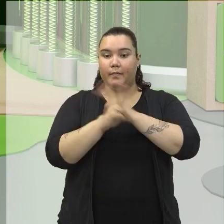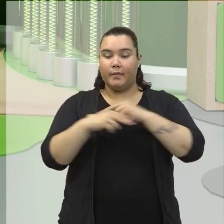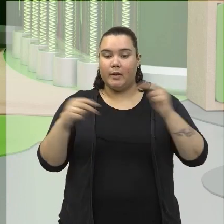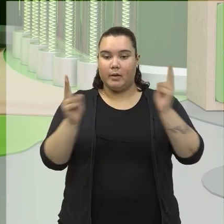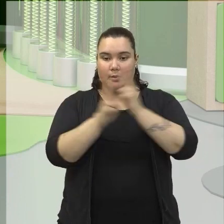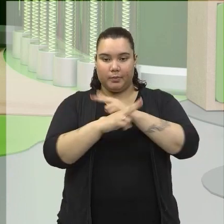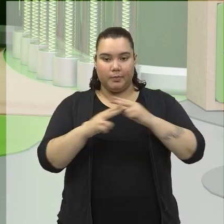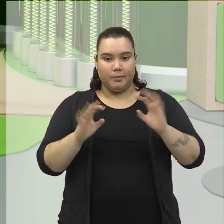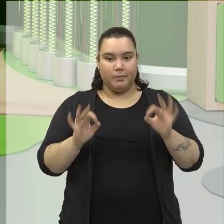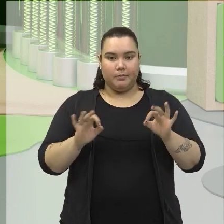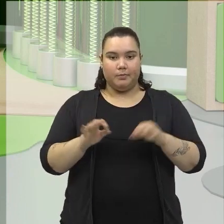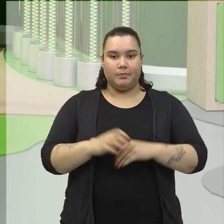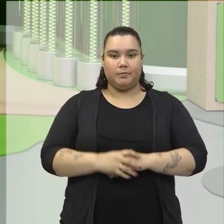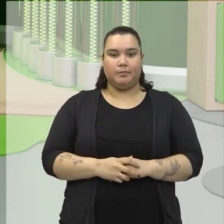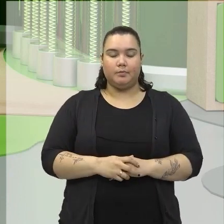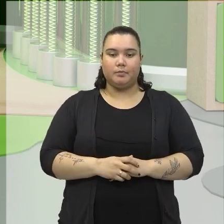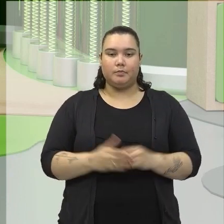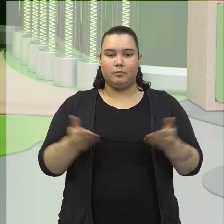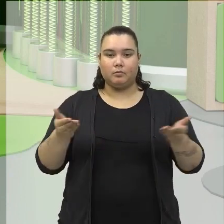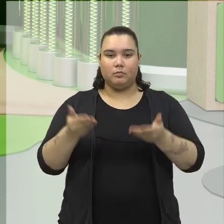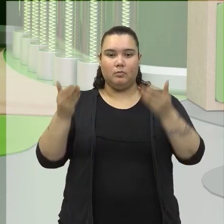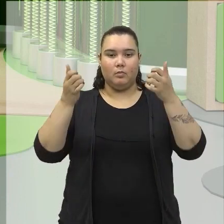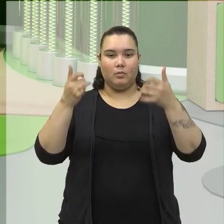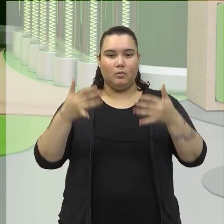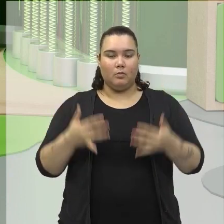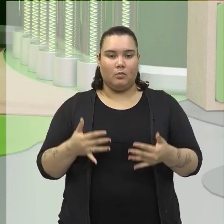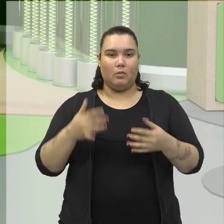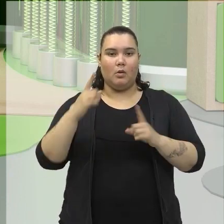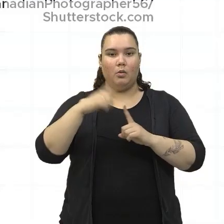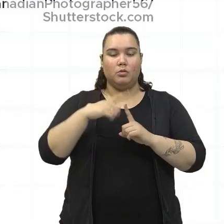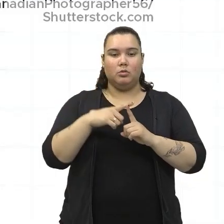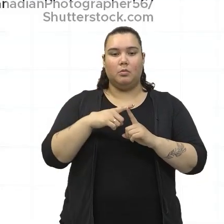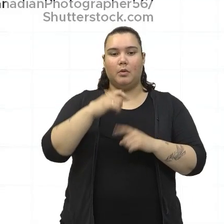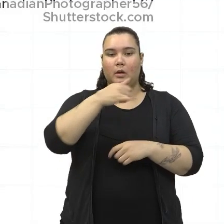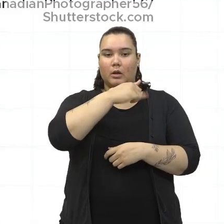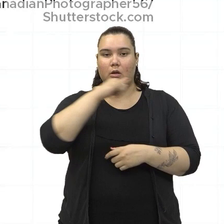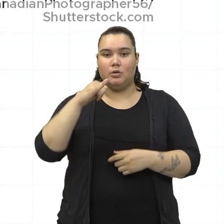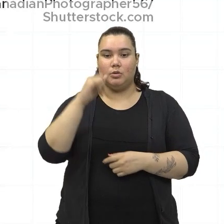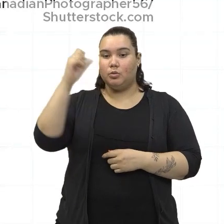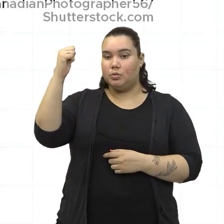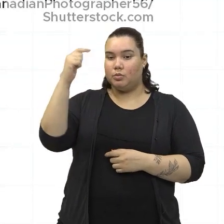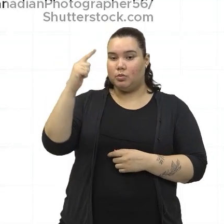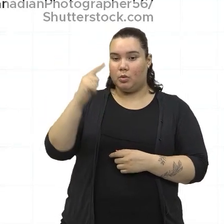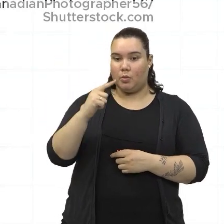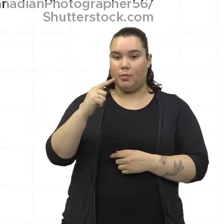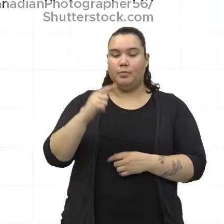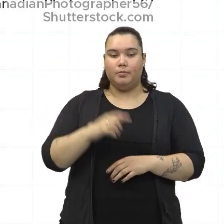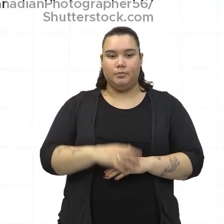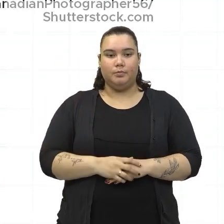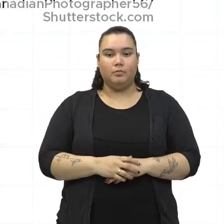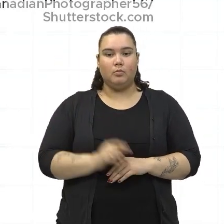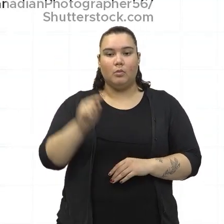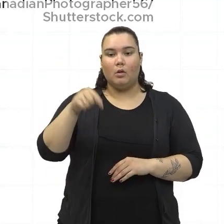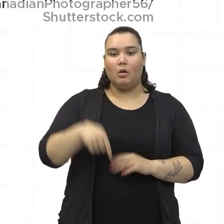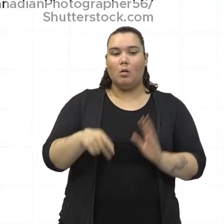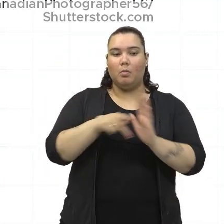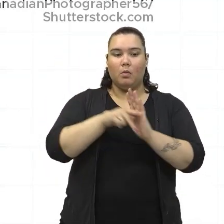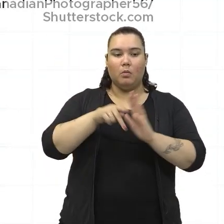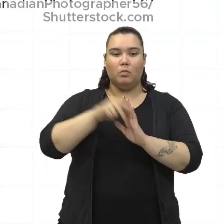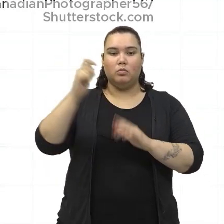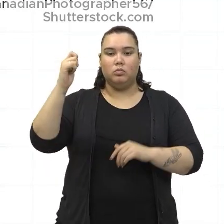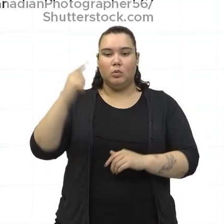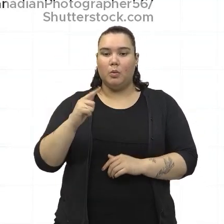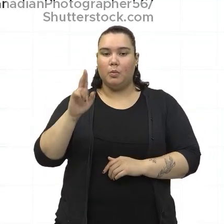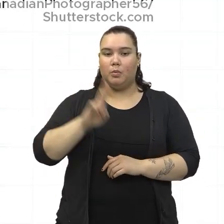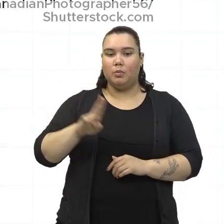força do vento. E agora a gente vai falar um pouco mais sobre a energia solar. A energia solar, né, no caso das usinas solares,